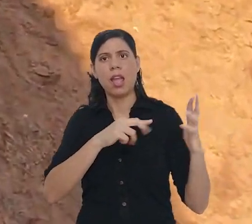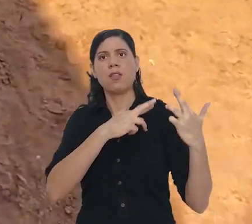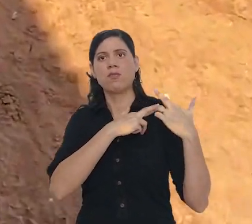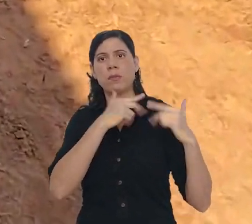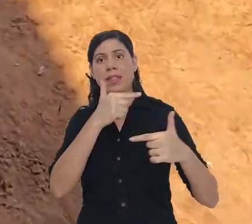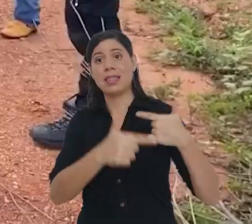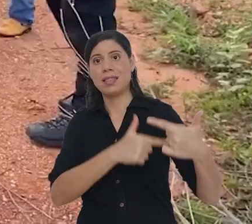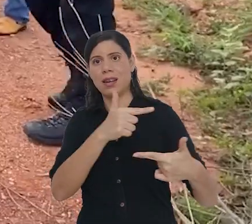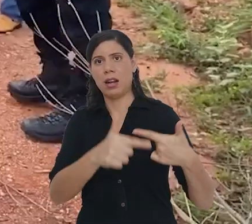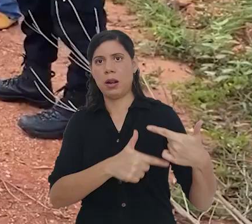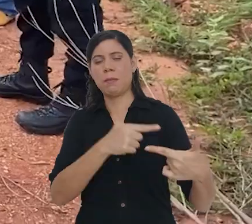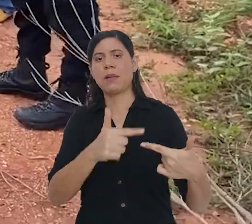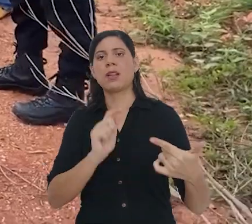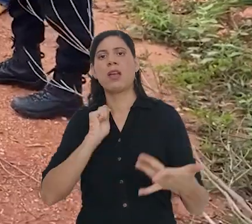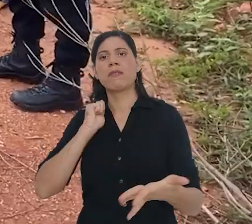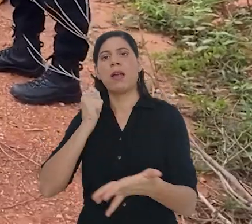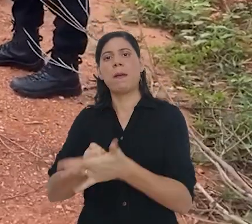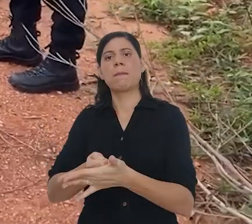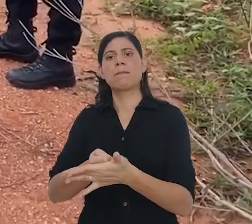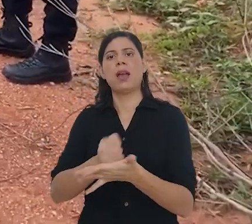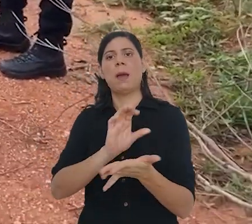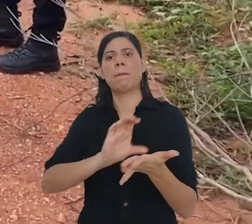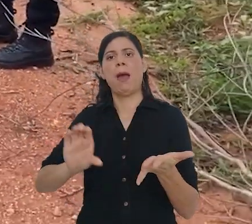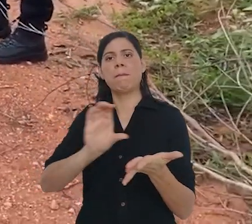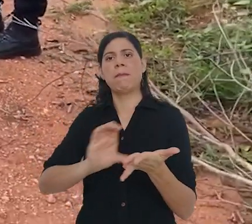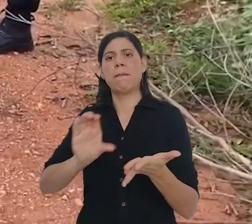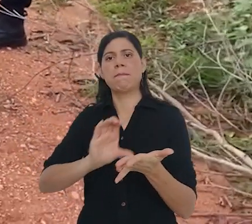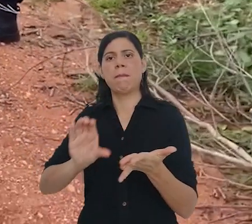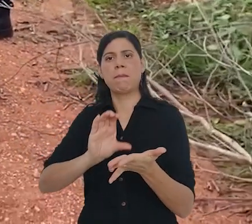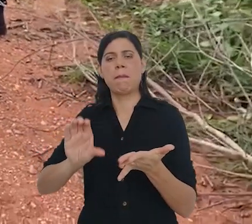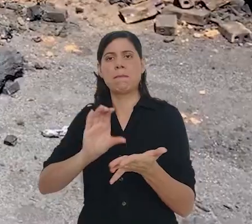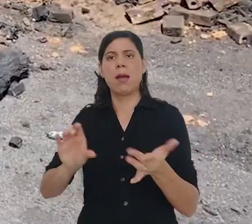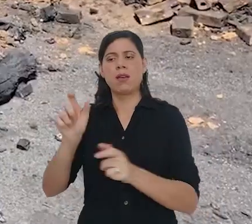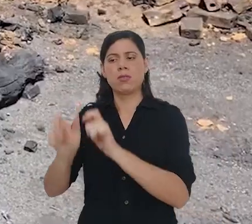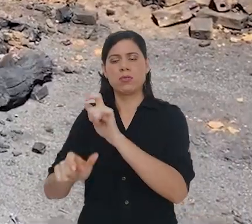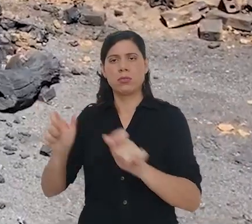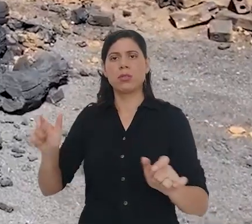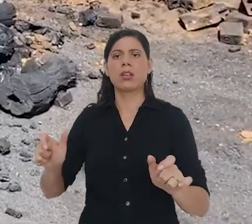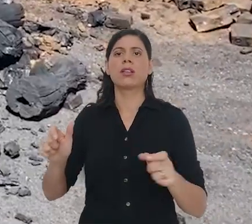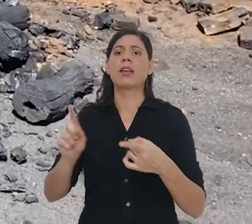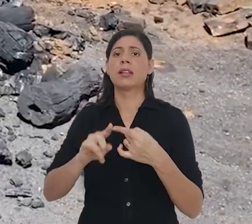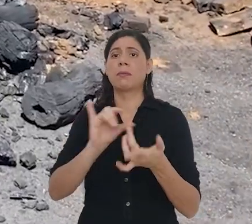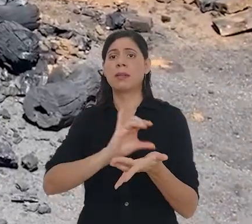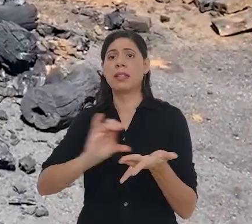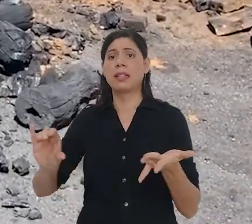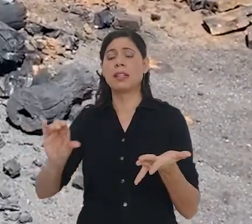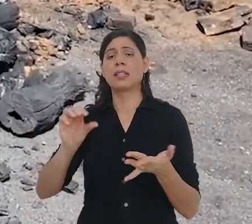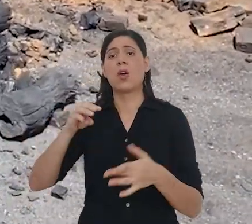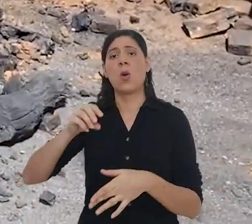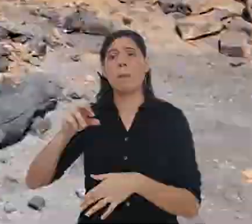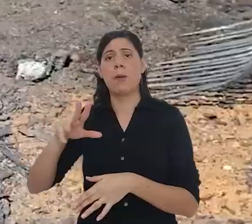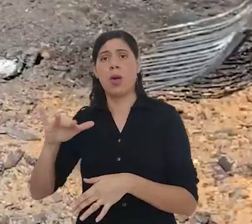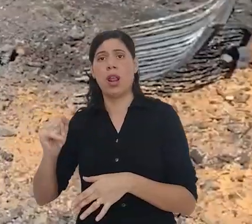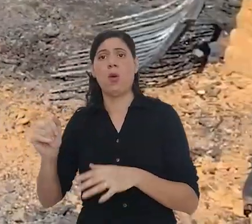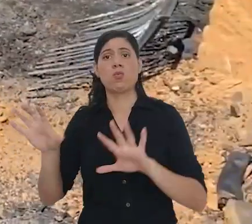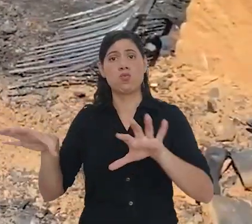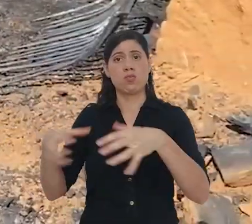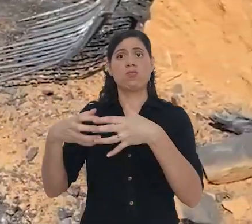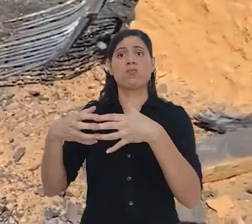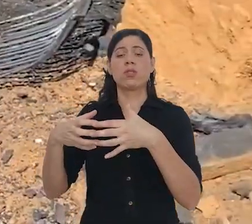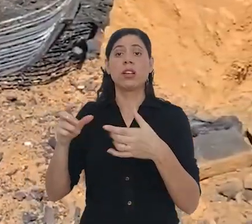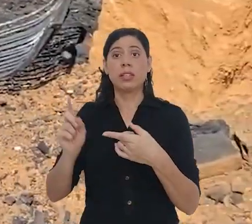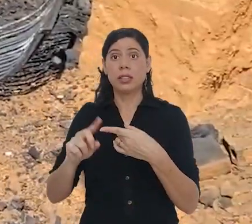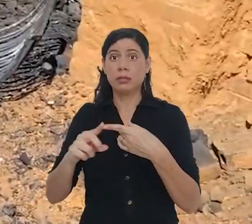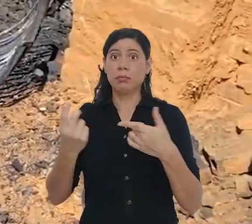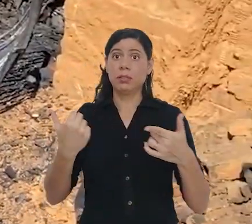responsabilização trabalhista, que implica no pagamento das verbas devidas aos trabalhadores e indenizações por danos morais e coletivos, além da